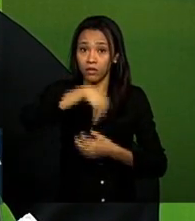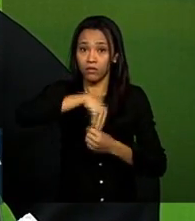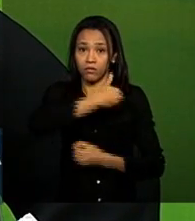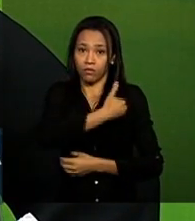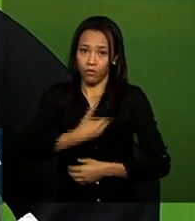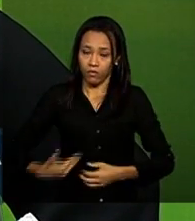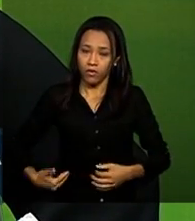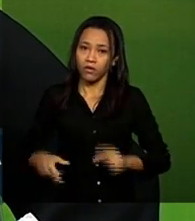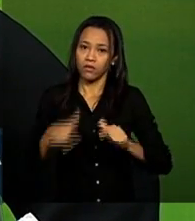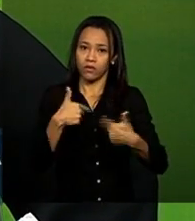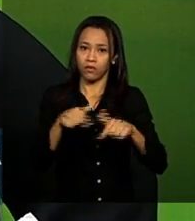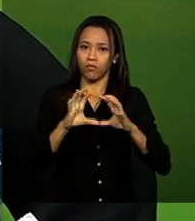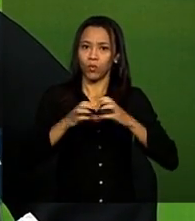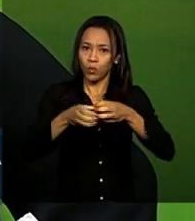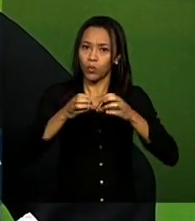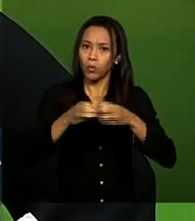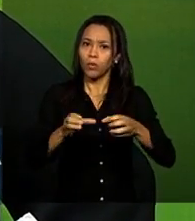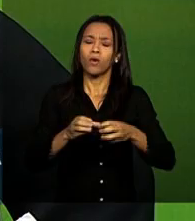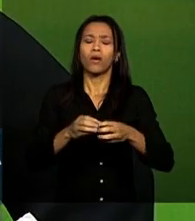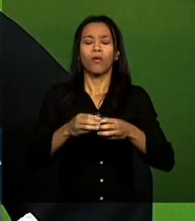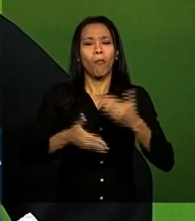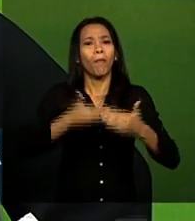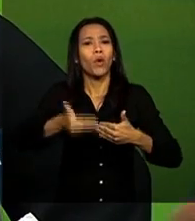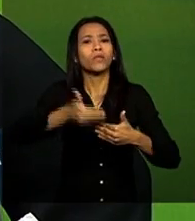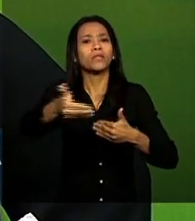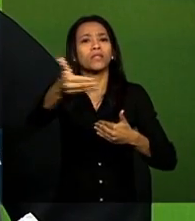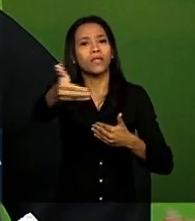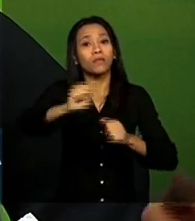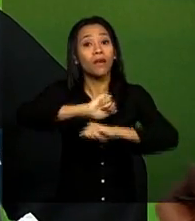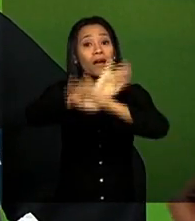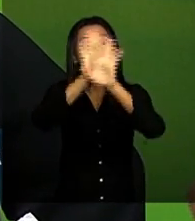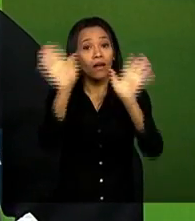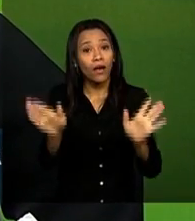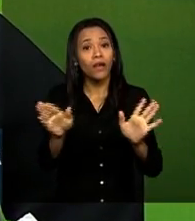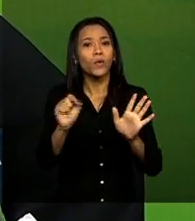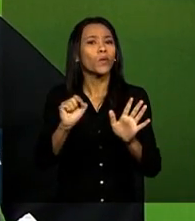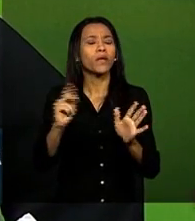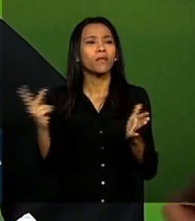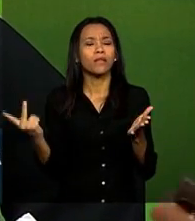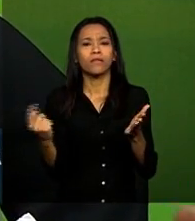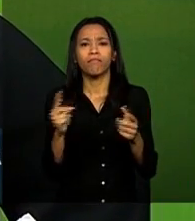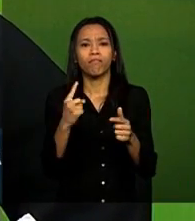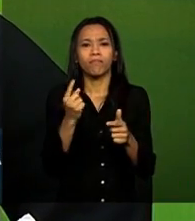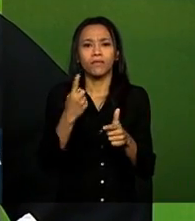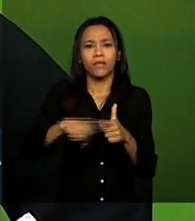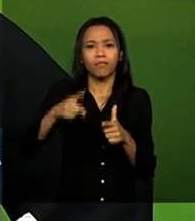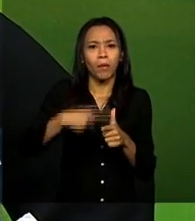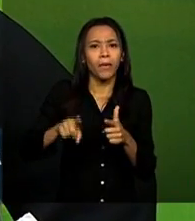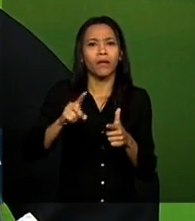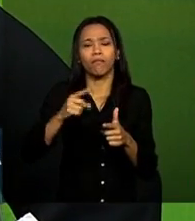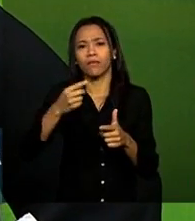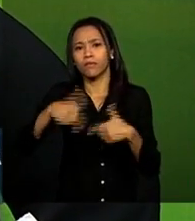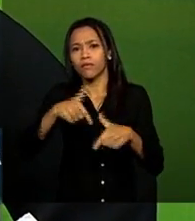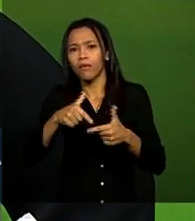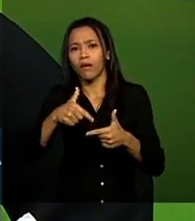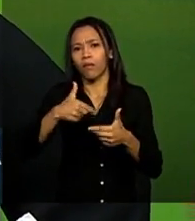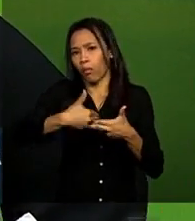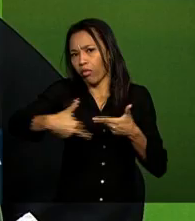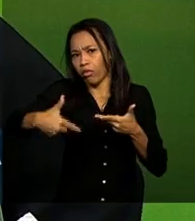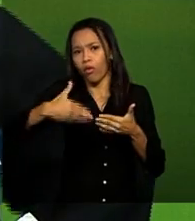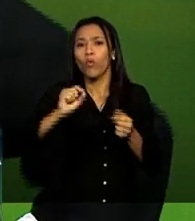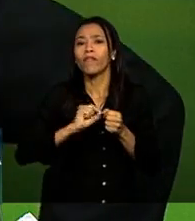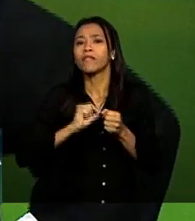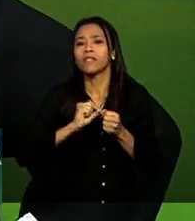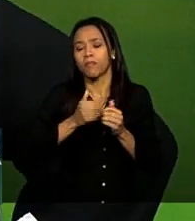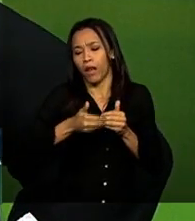um um processo cada vez mais qualificado e claro de comunicação sobre as suas iniciativas suas propostas e adequar a